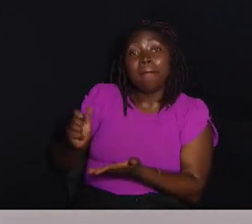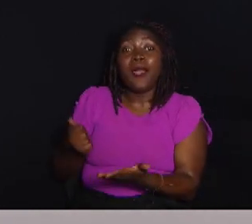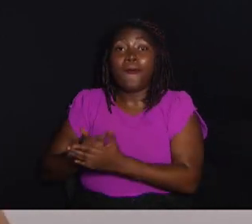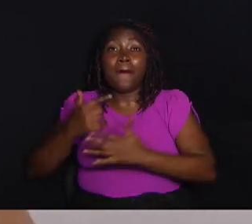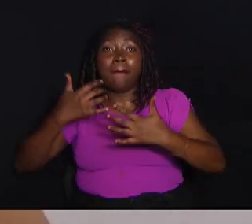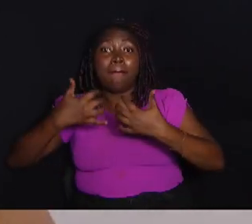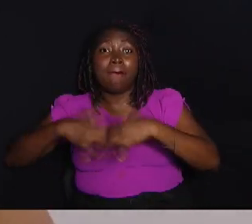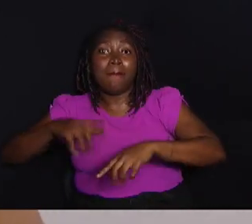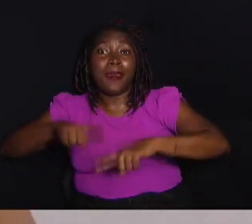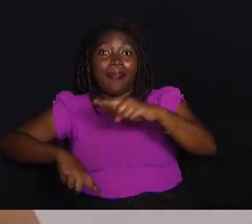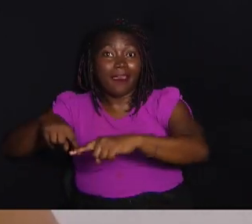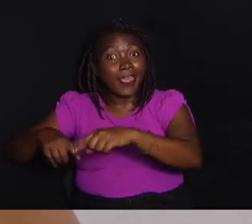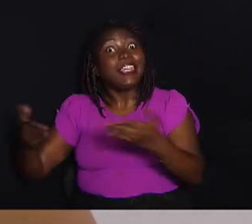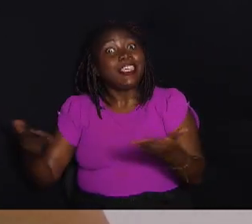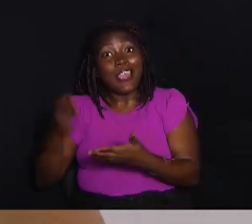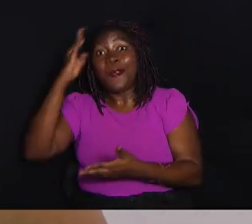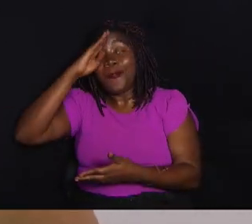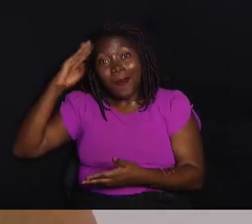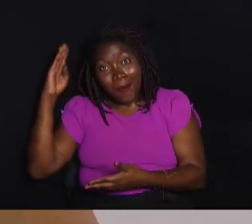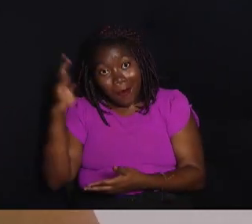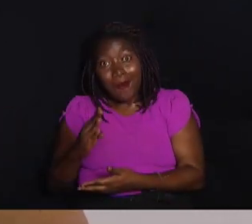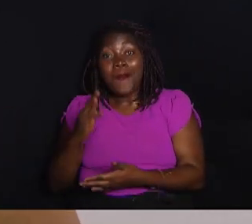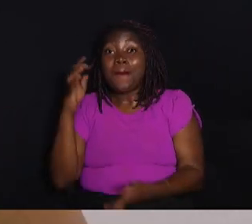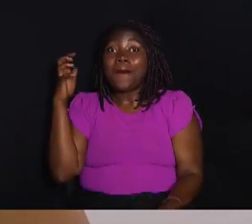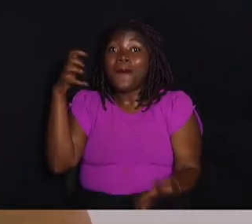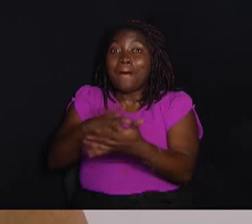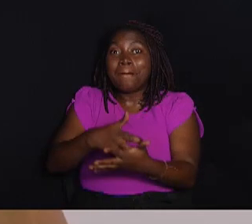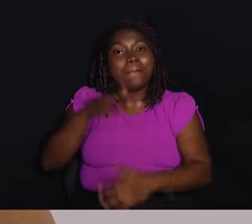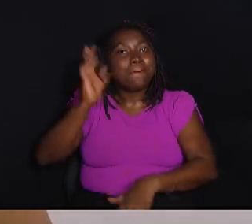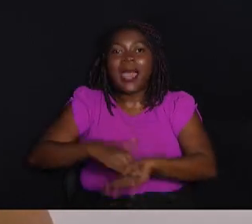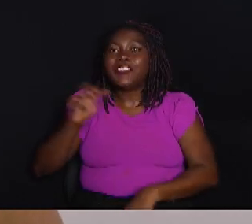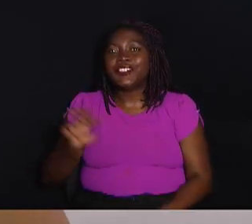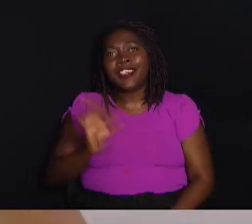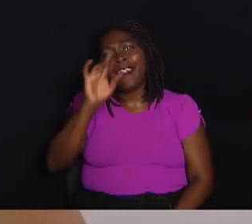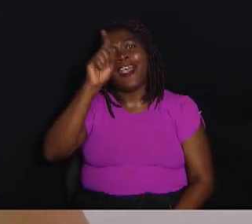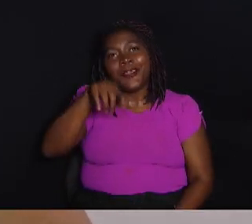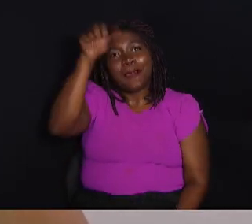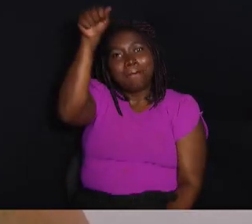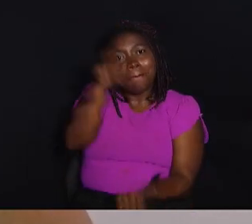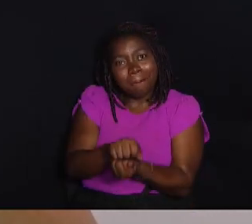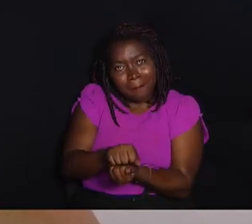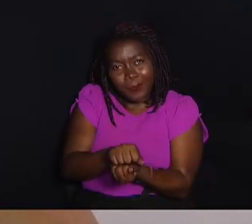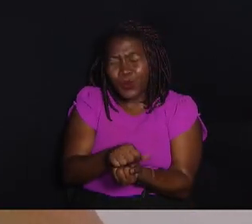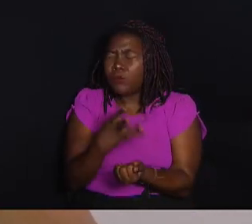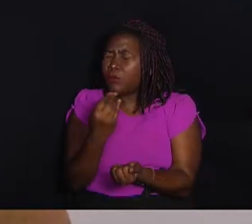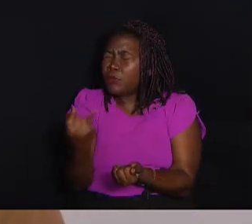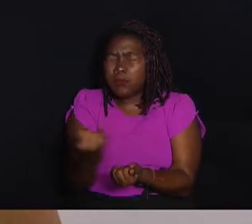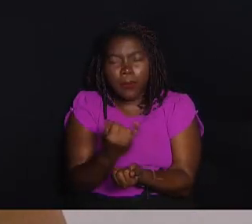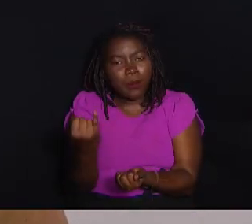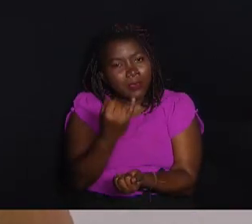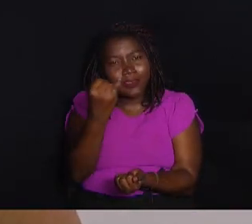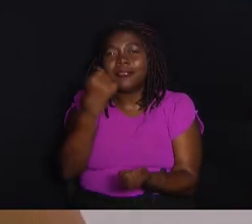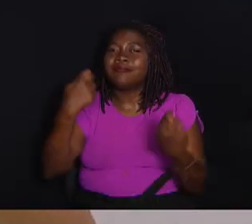a gente vai est destinando para comprar o maior o equipamento mais caro delas que é a prensa que é um equipamento muito importante necessário